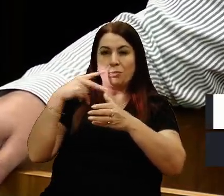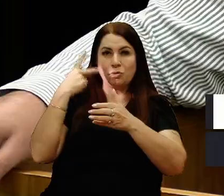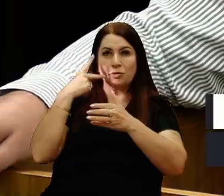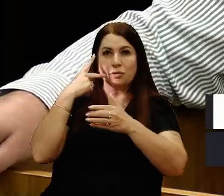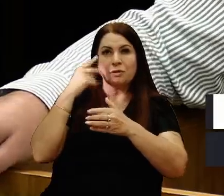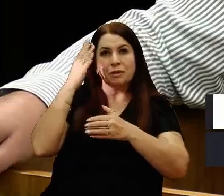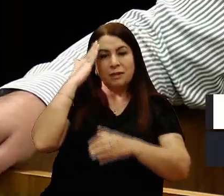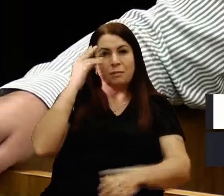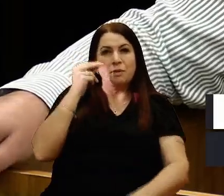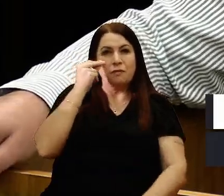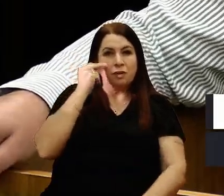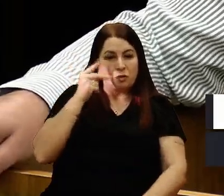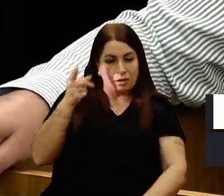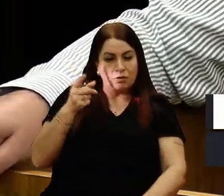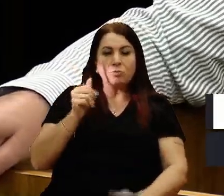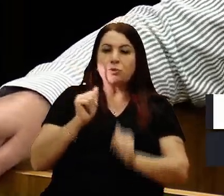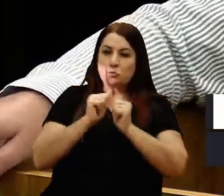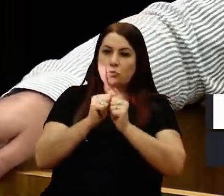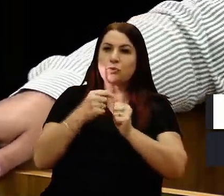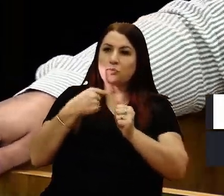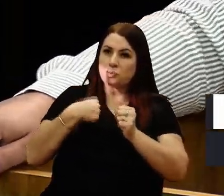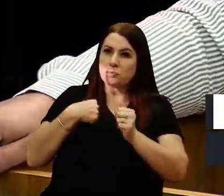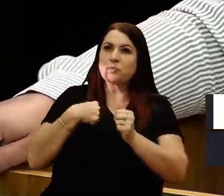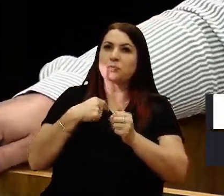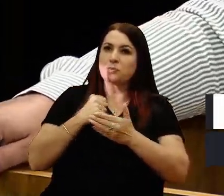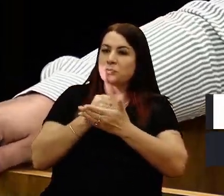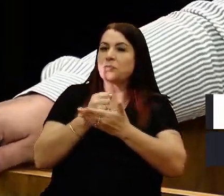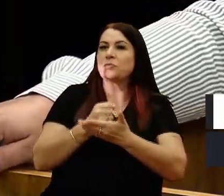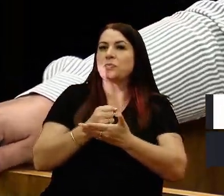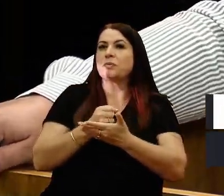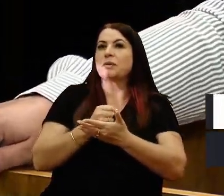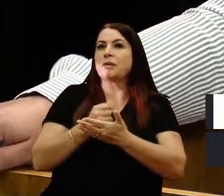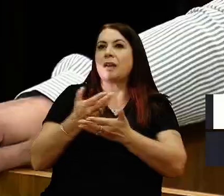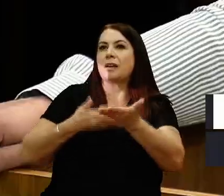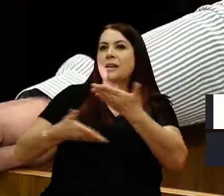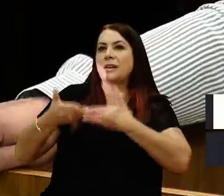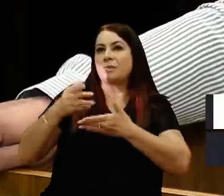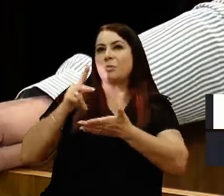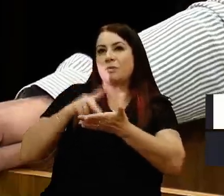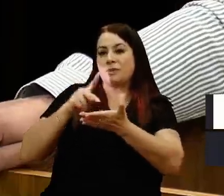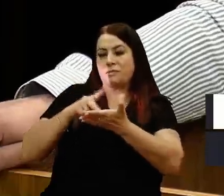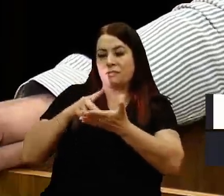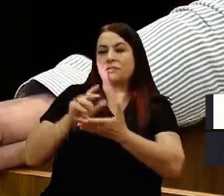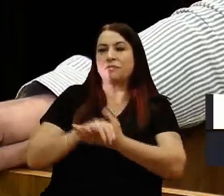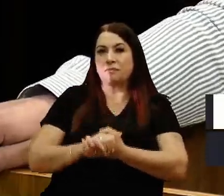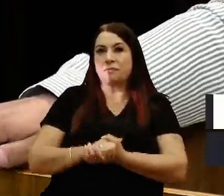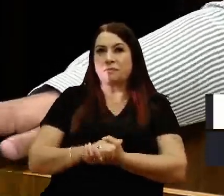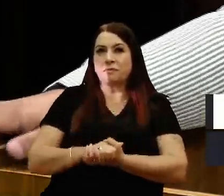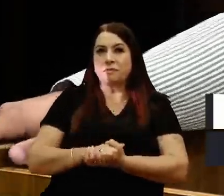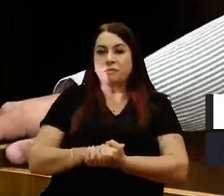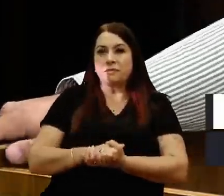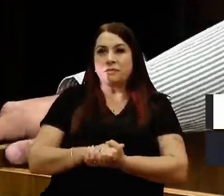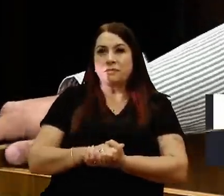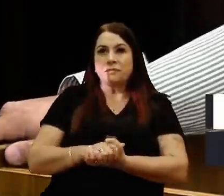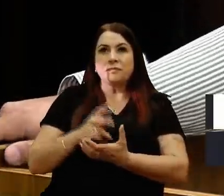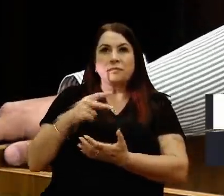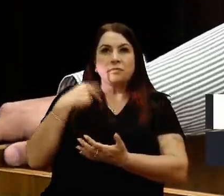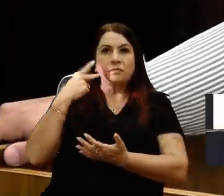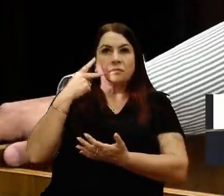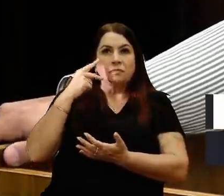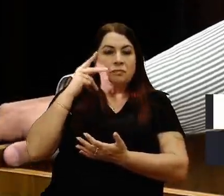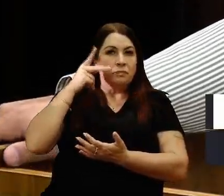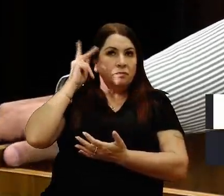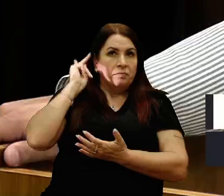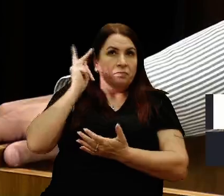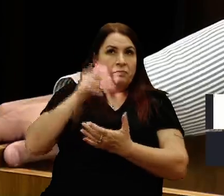vereador Cláudio, que podem contar com esse vereador e que a recíproca é e sempre será verdadeira. Vereador Iago Morandi,